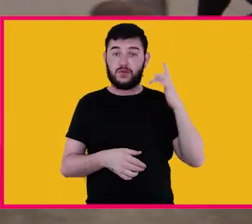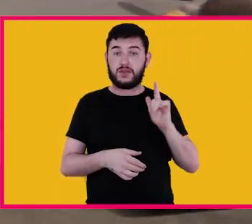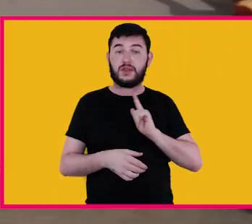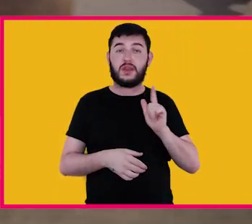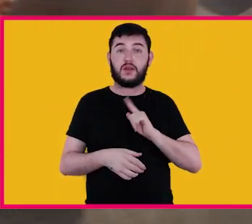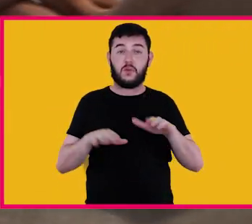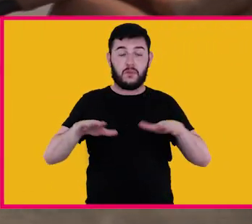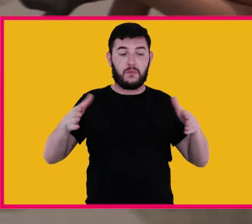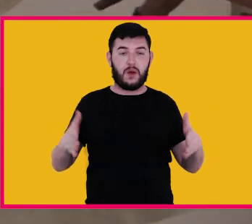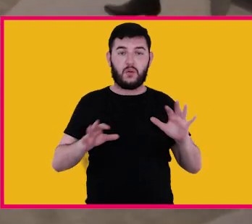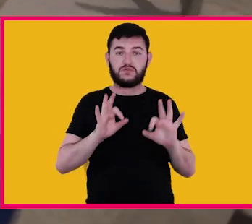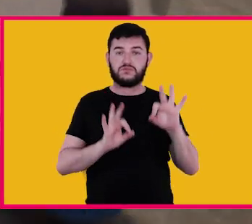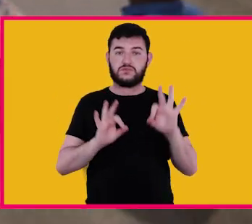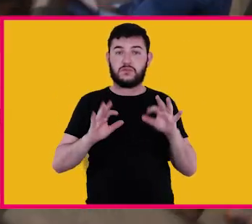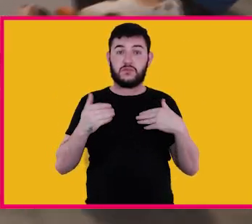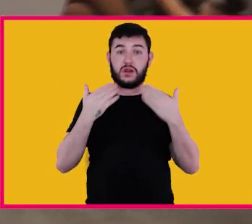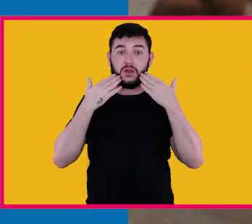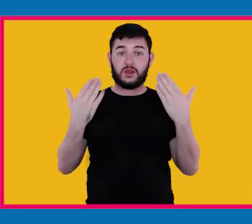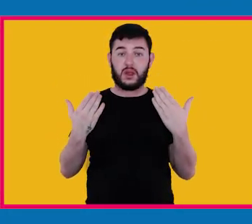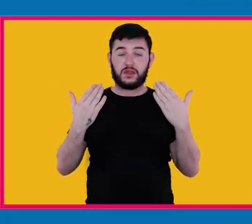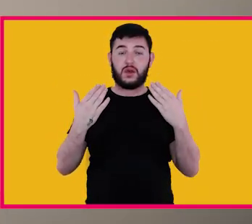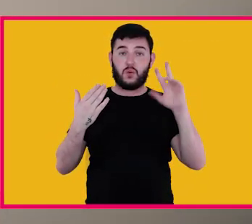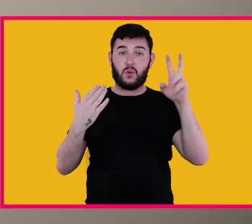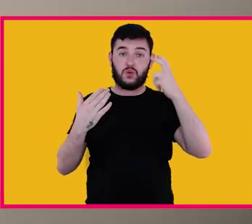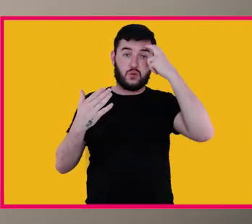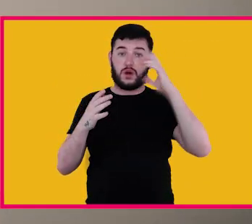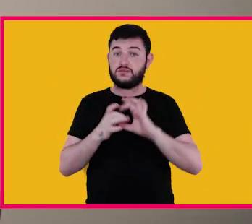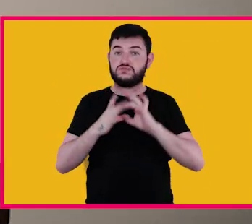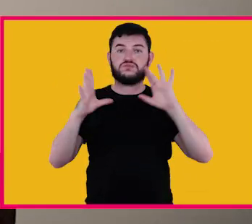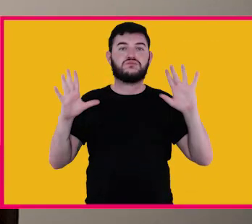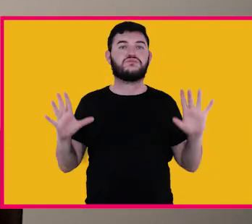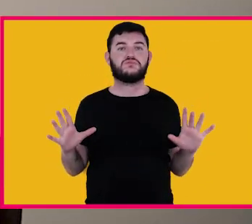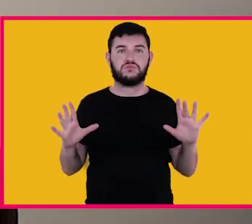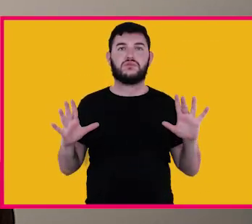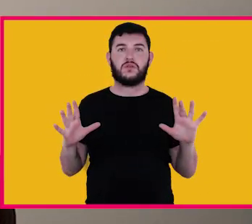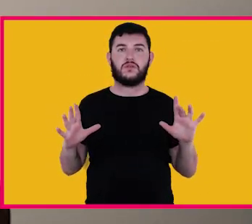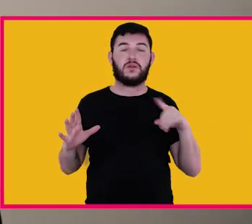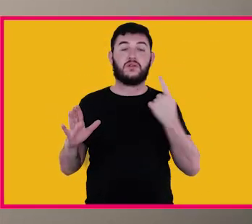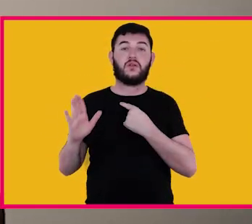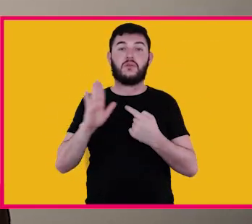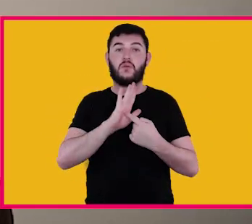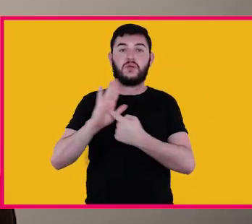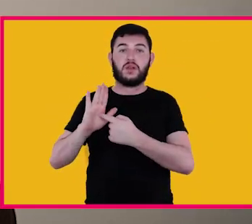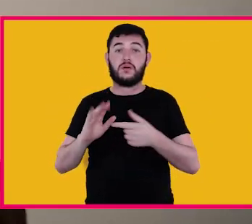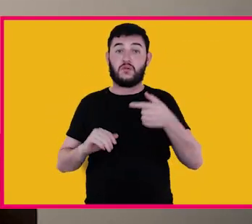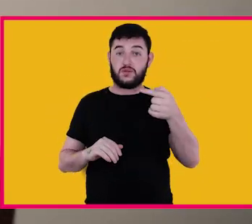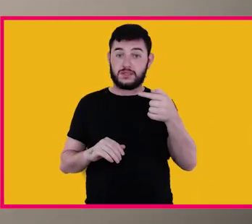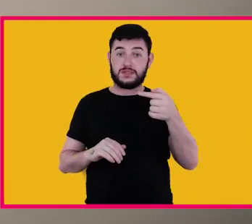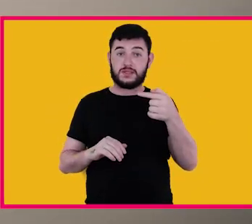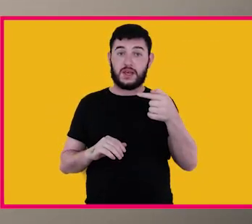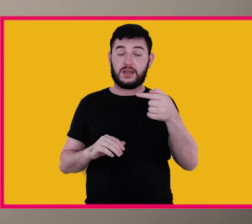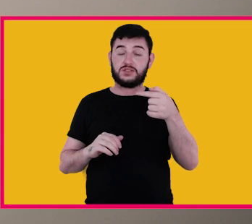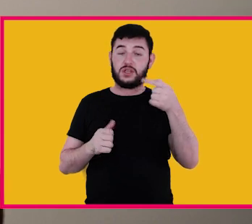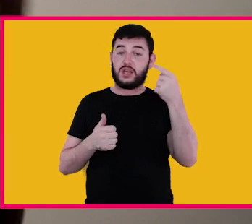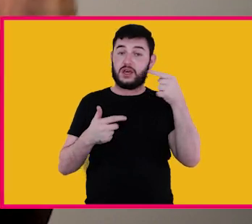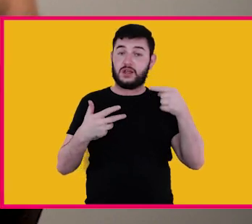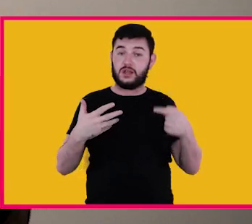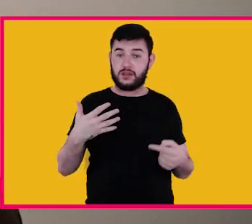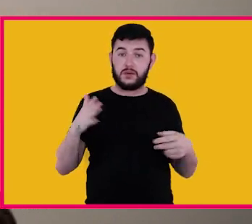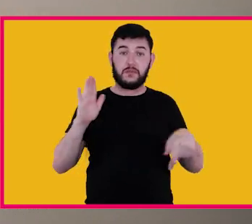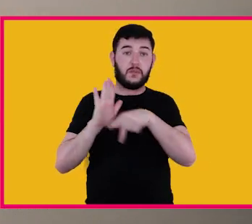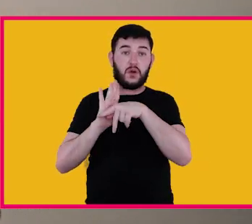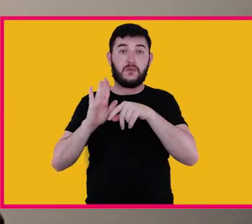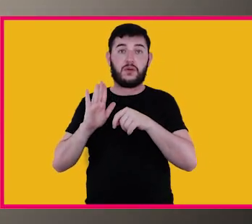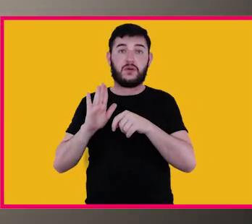projetado para apresentações culturais ao ar livre. Dessa forma, finalizamos a apresentação dos 7 itens que compõem os mobiliários, pensados para o pacote